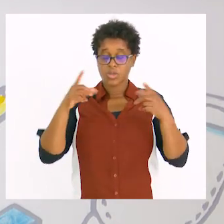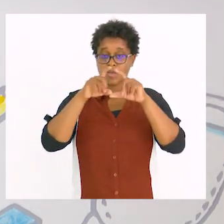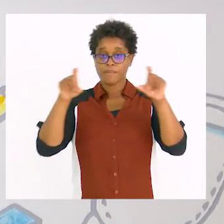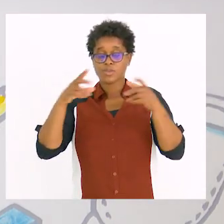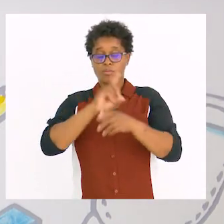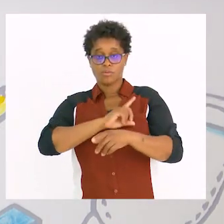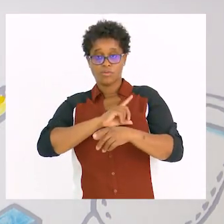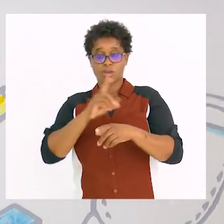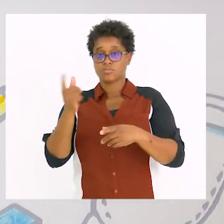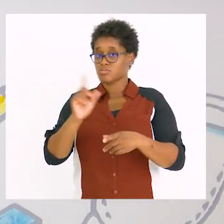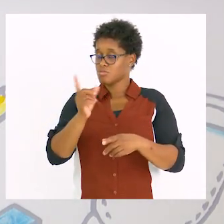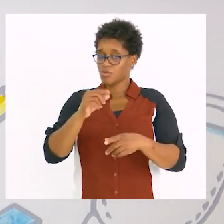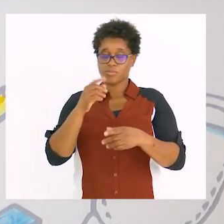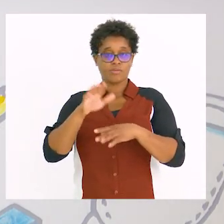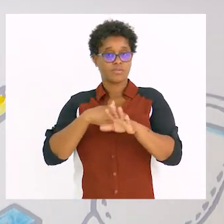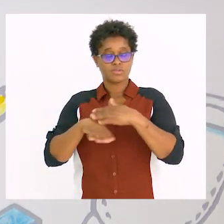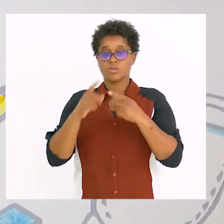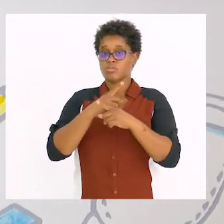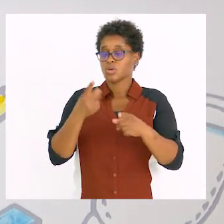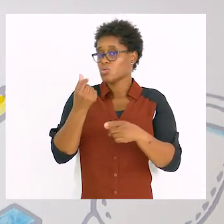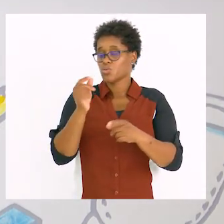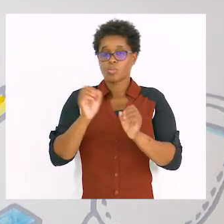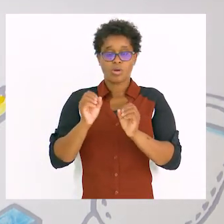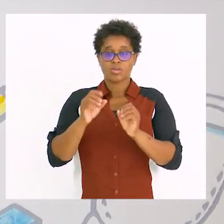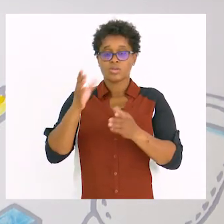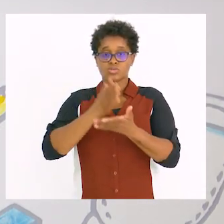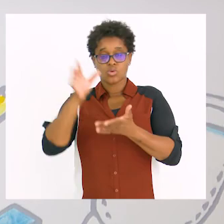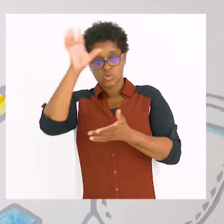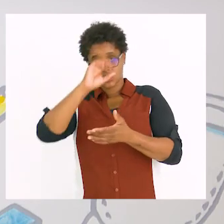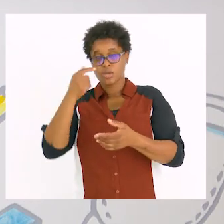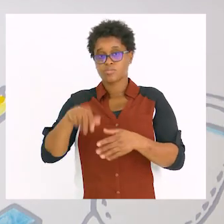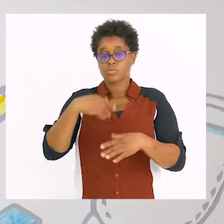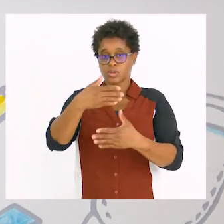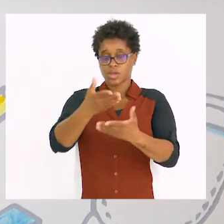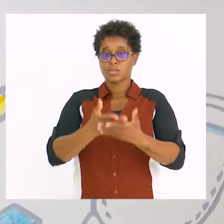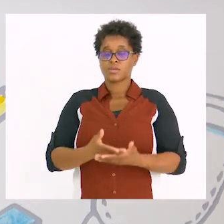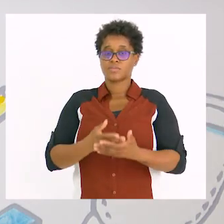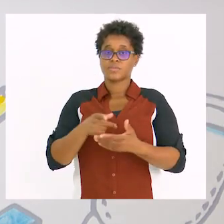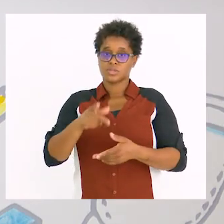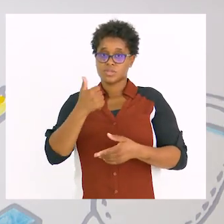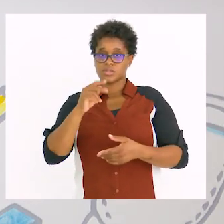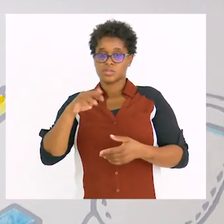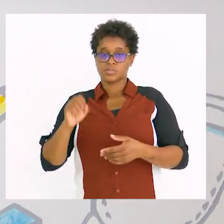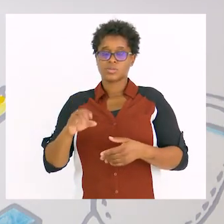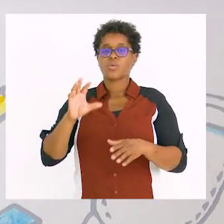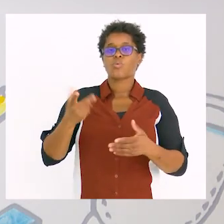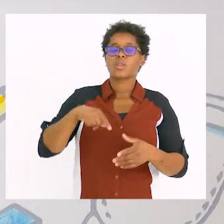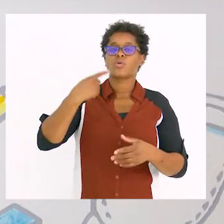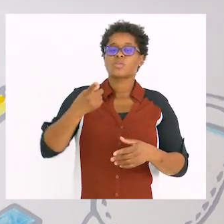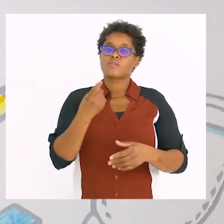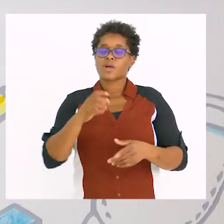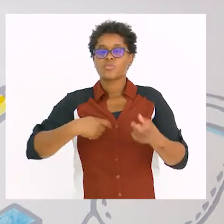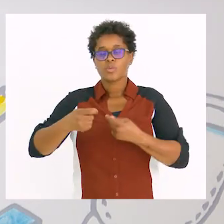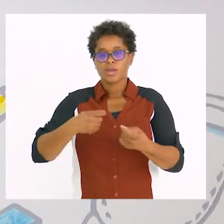empresas privadas não vão produzir porque não têm lucro, só o Estado poderá oferecer esses bens. E qual é a outra falha